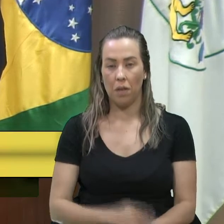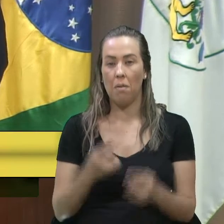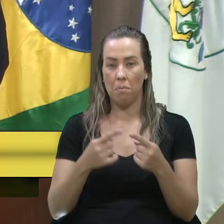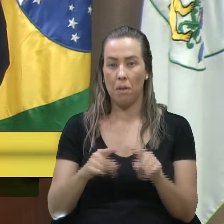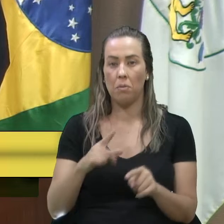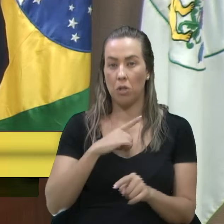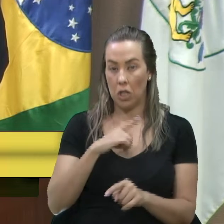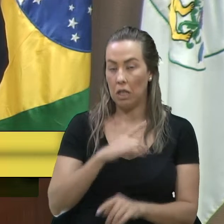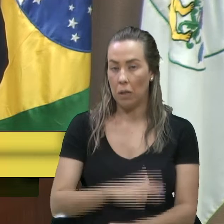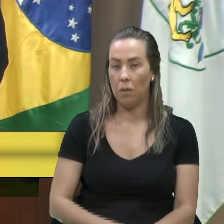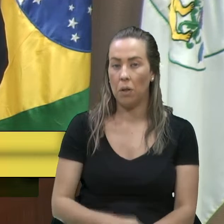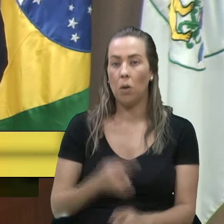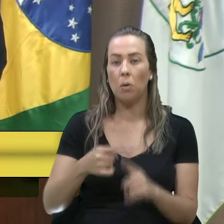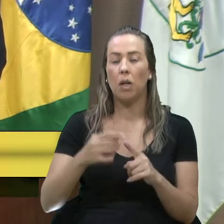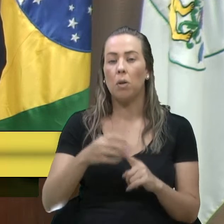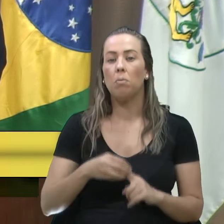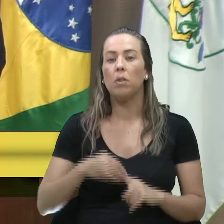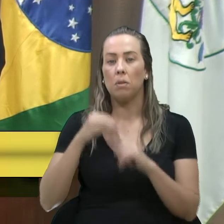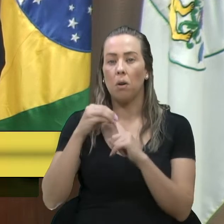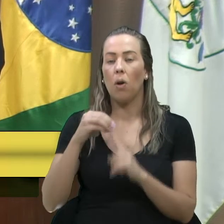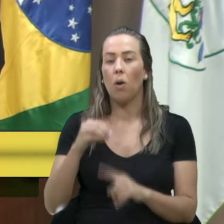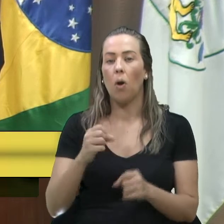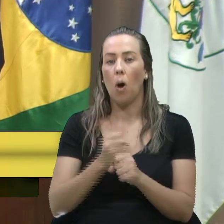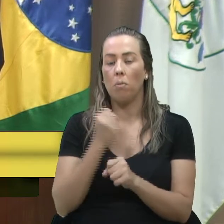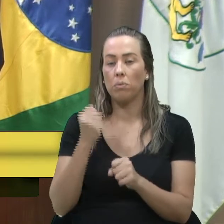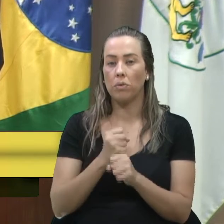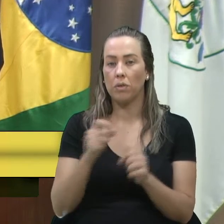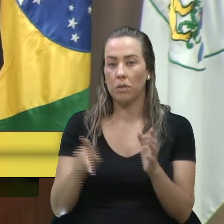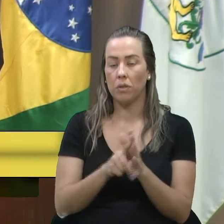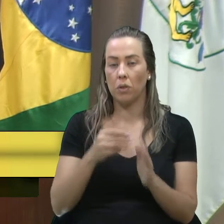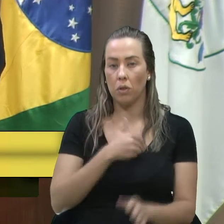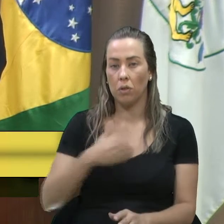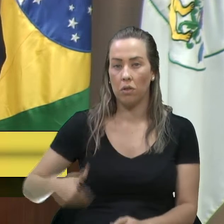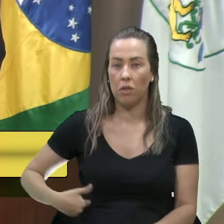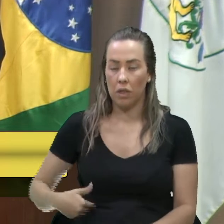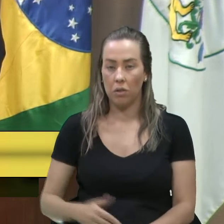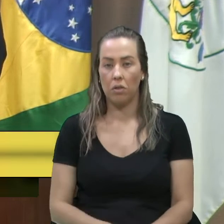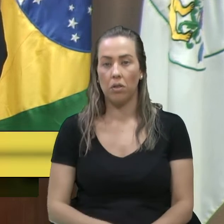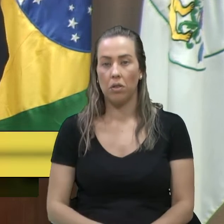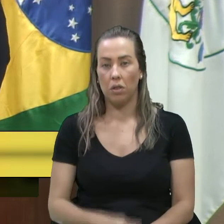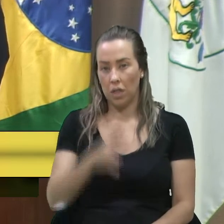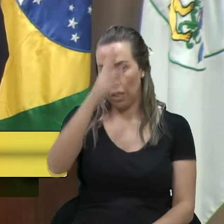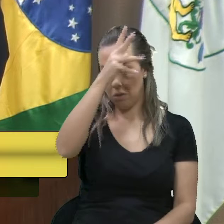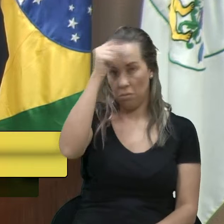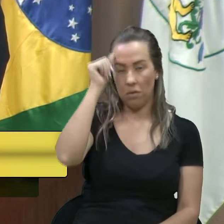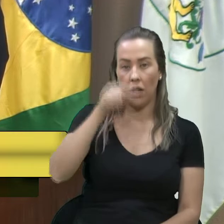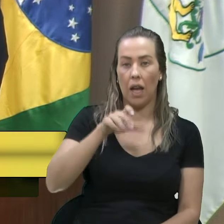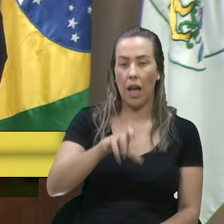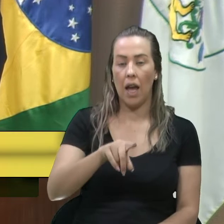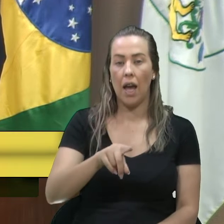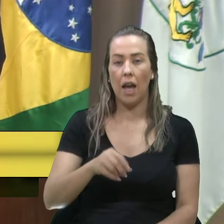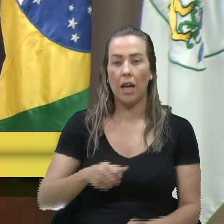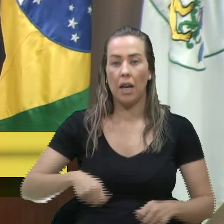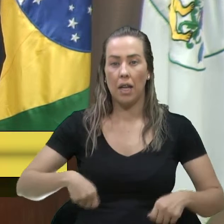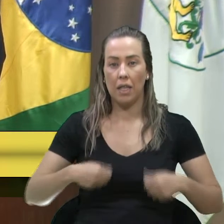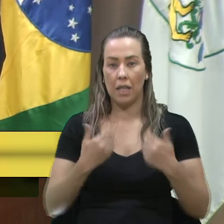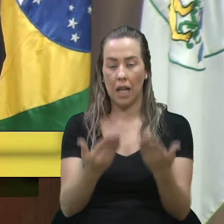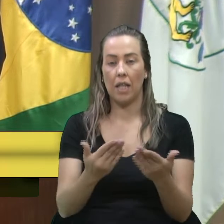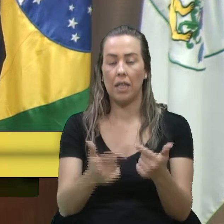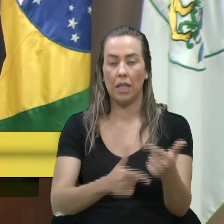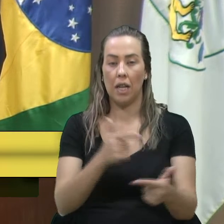poderia tê-lo, porque o principal obra de um governo municipal, de uma prefeitura, é a prestação de